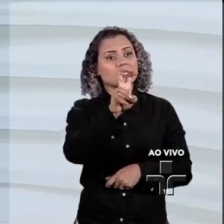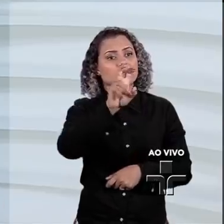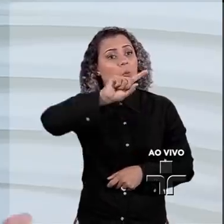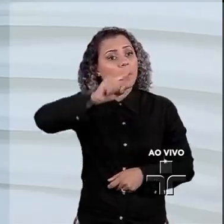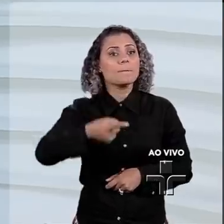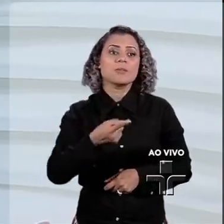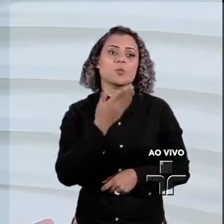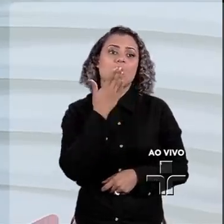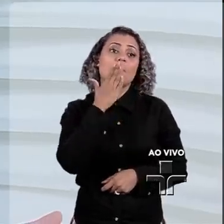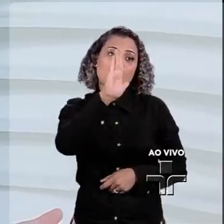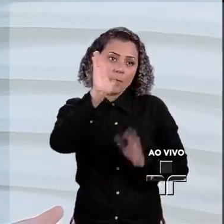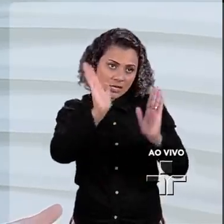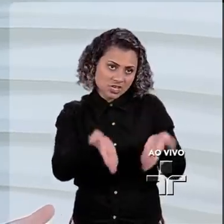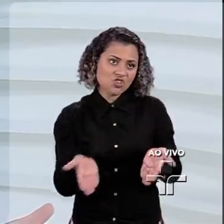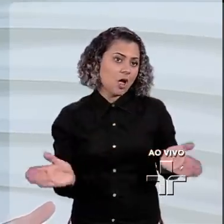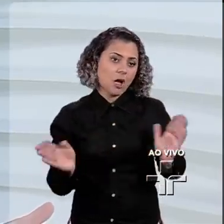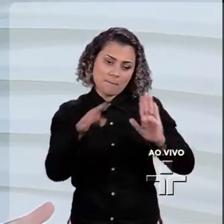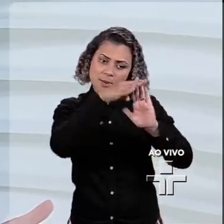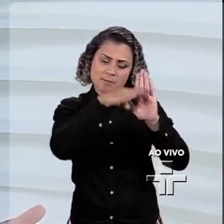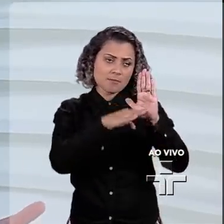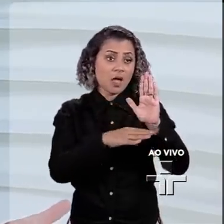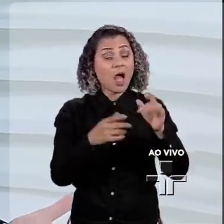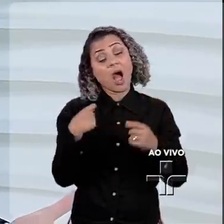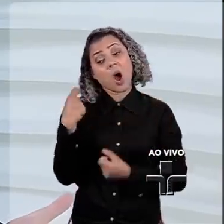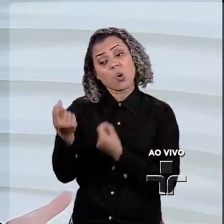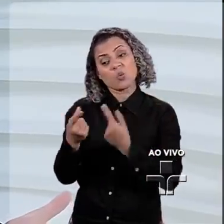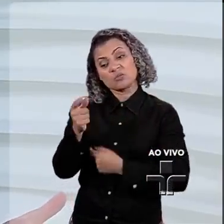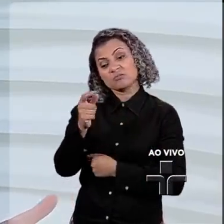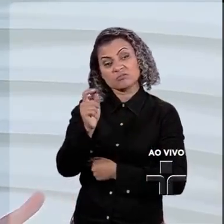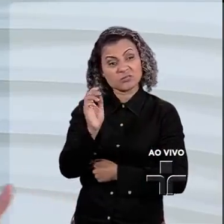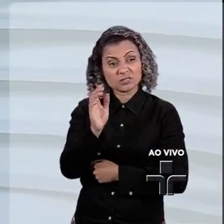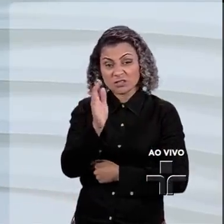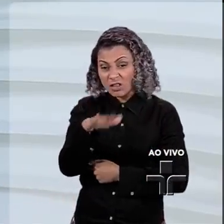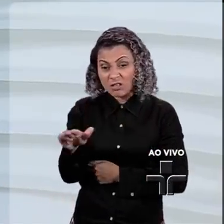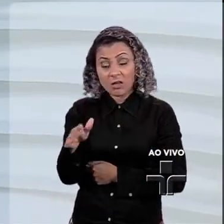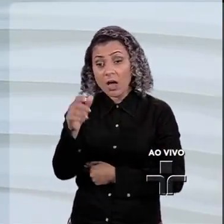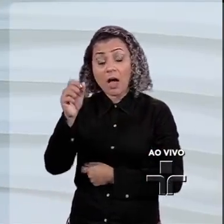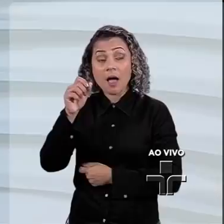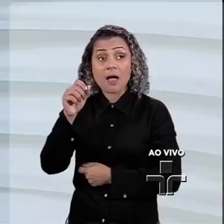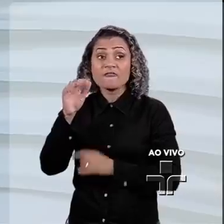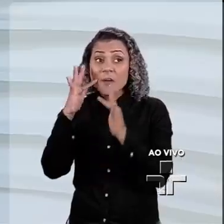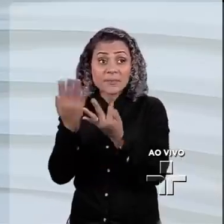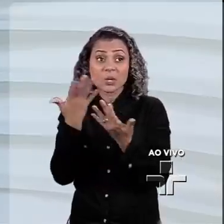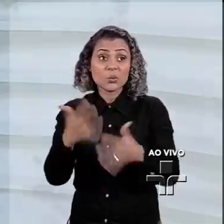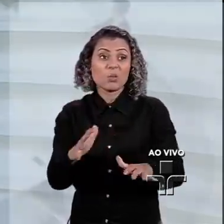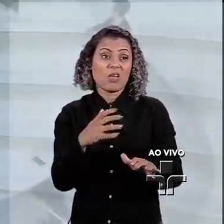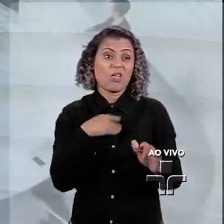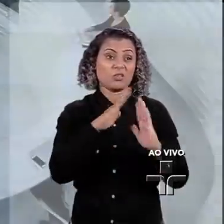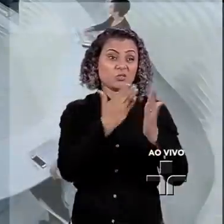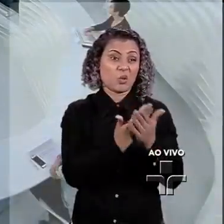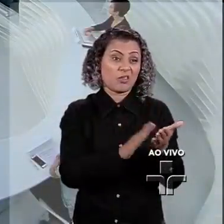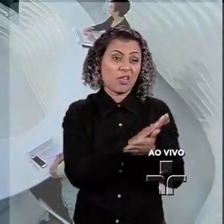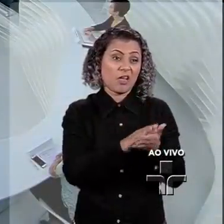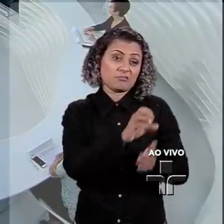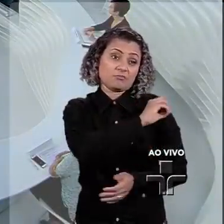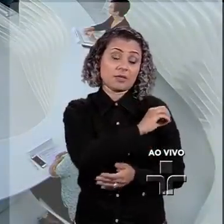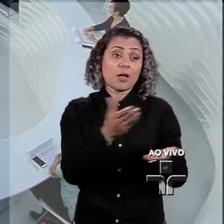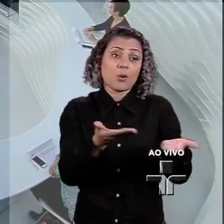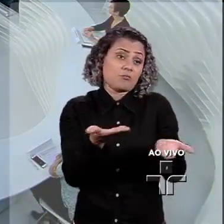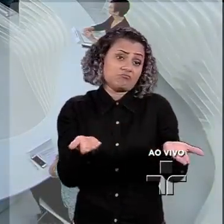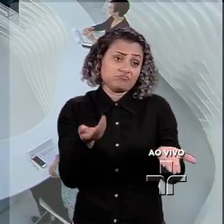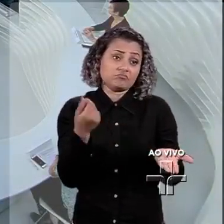É que você pode ter gente que não queria botar o filho em creche, que vai passar a querer colocar o filho em creche. Prefeito, a gente está terminando o nosso tempo